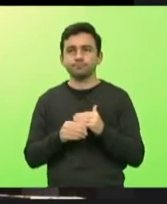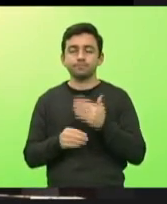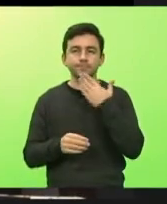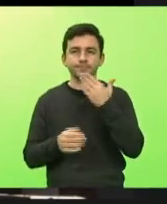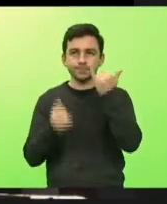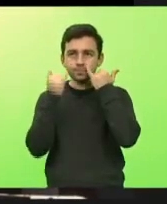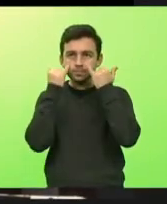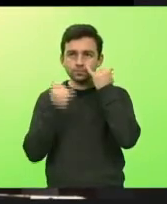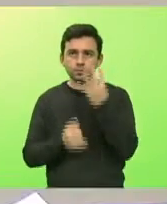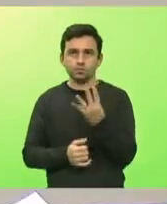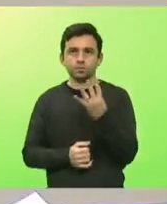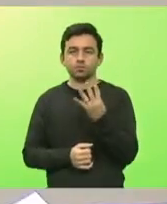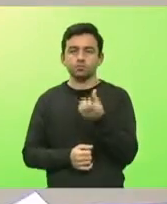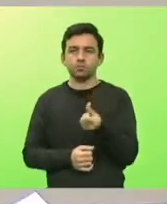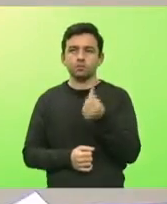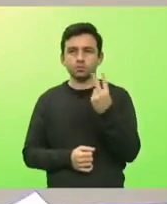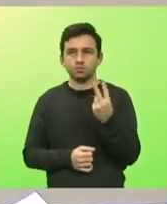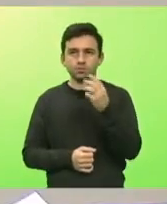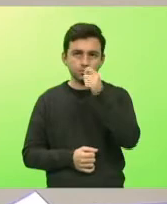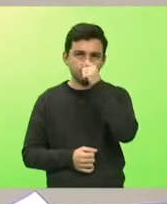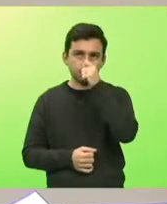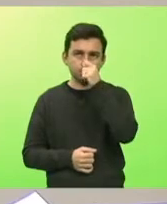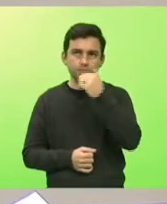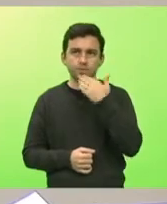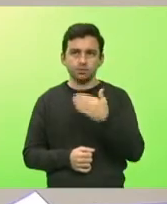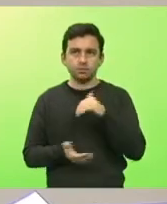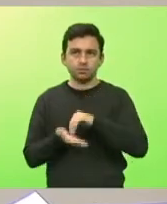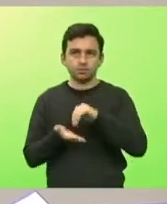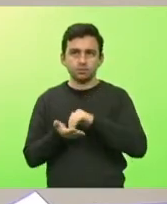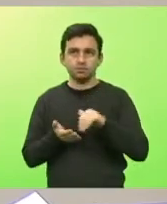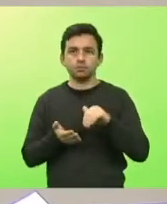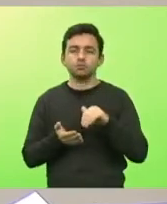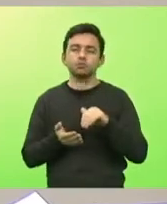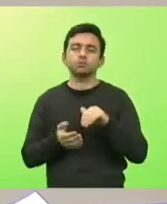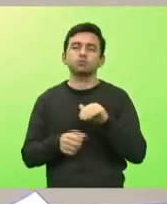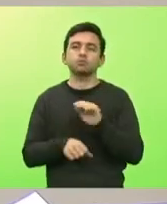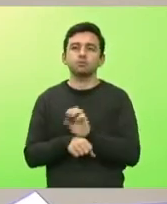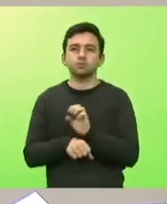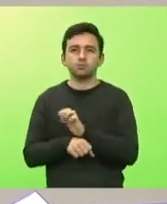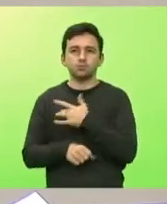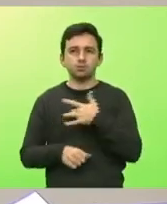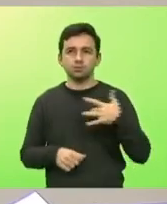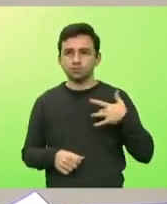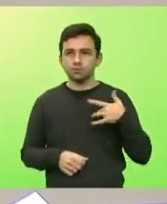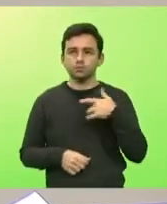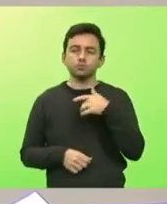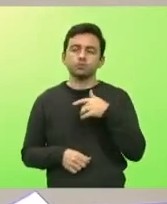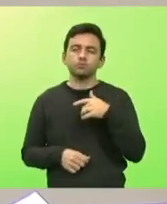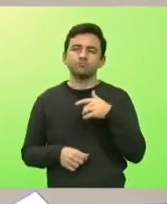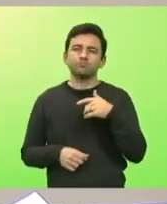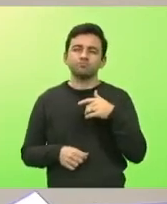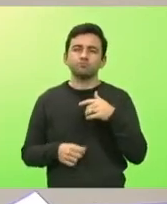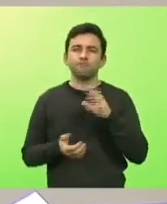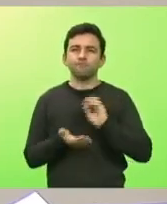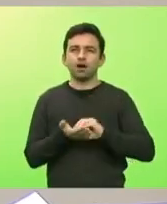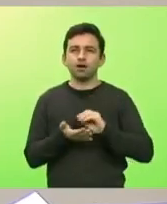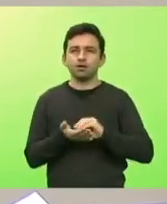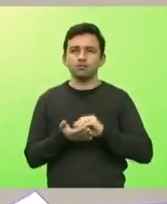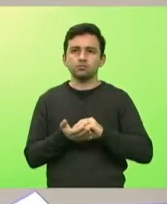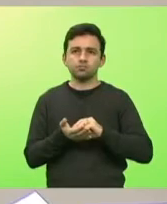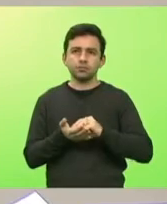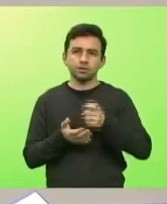informação 462, deputado João Amin, solicitando ao secretário de Estado da Saúde informações acerca do desabastecimento de